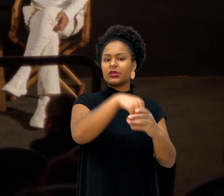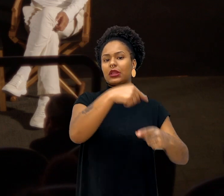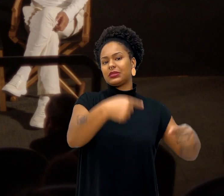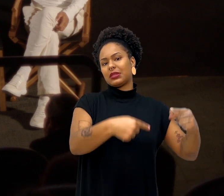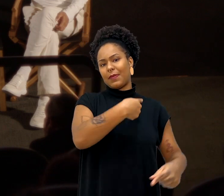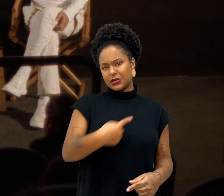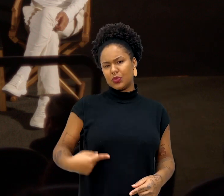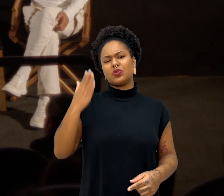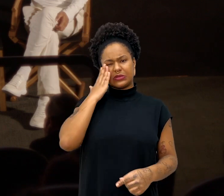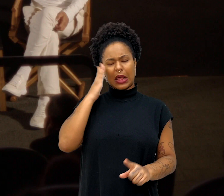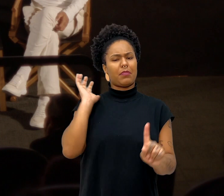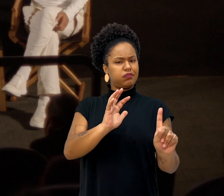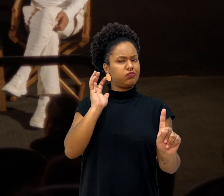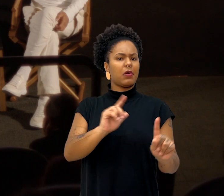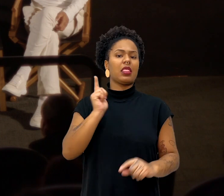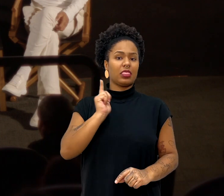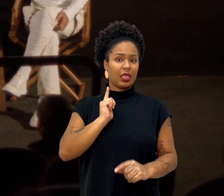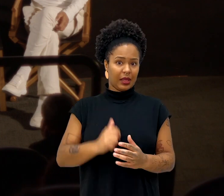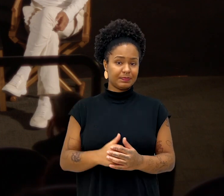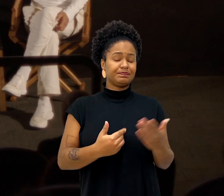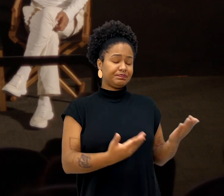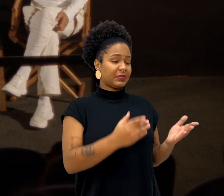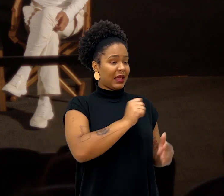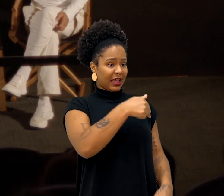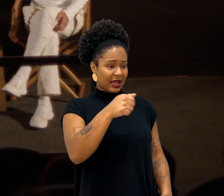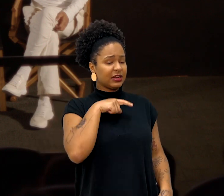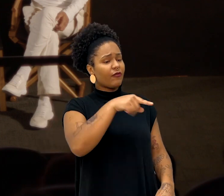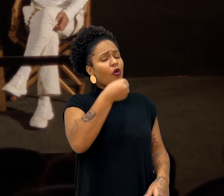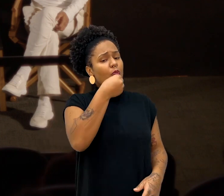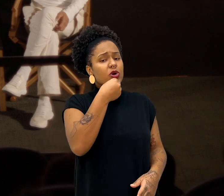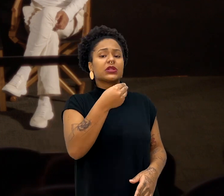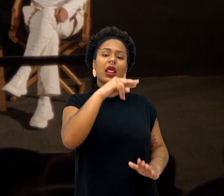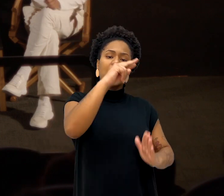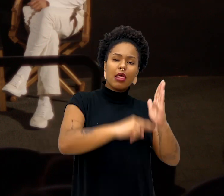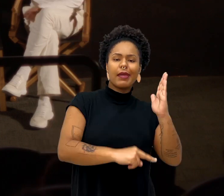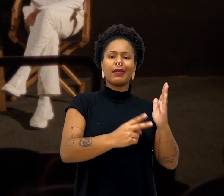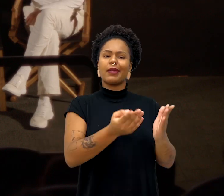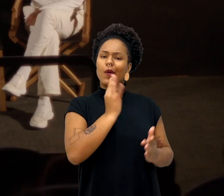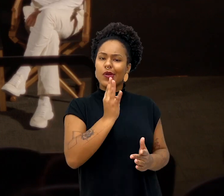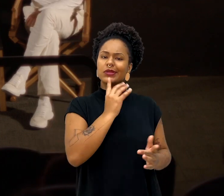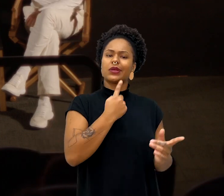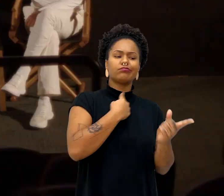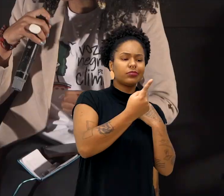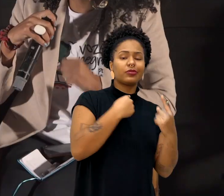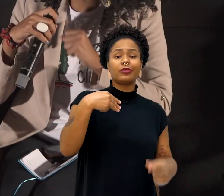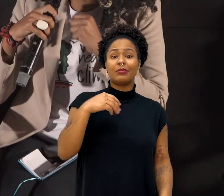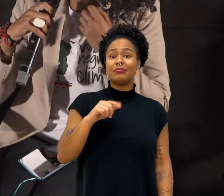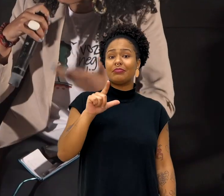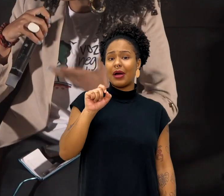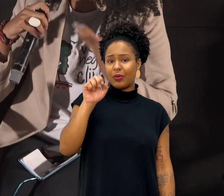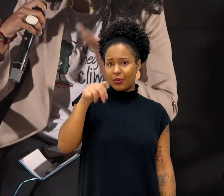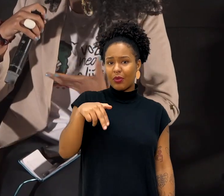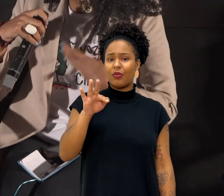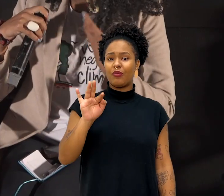grande poder de influência dentro do próprio debate público. E, Ana, você teve a oportunidade